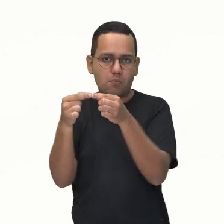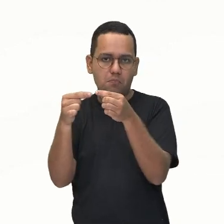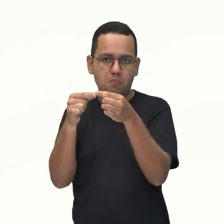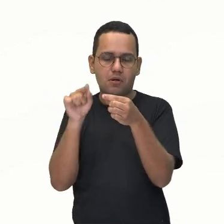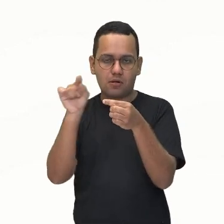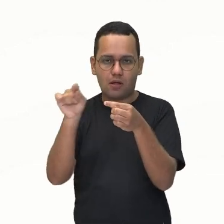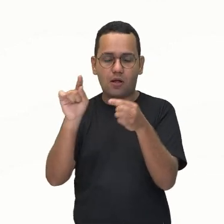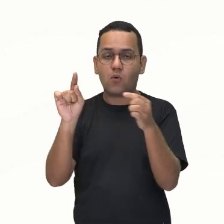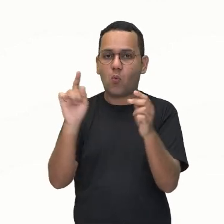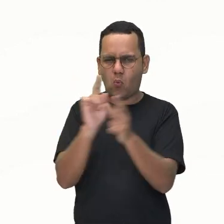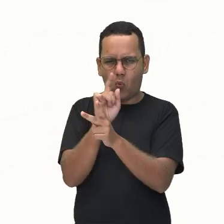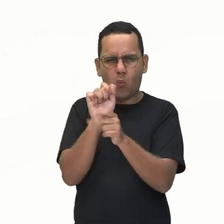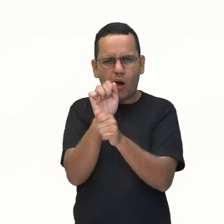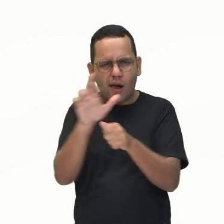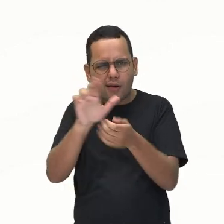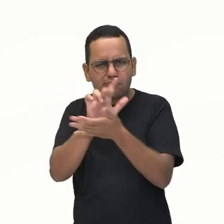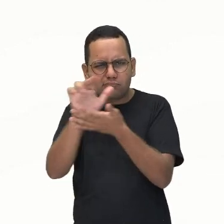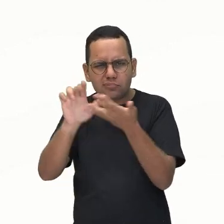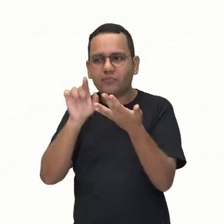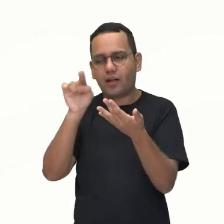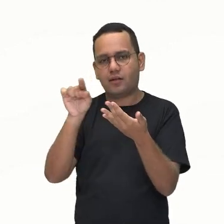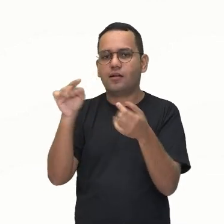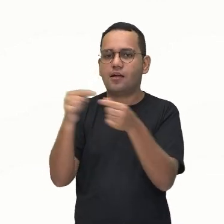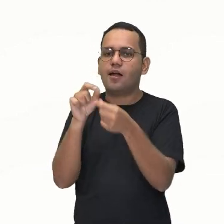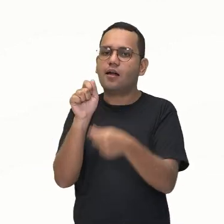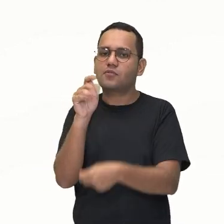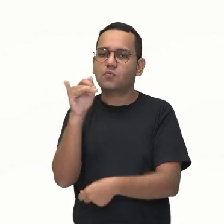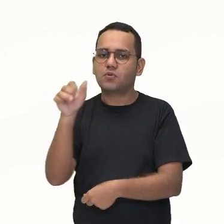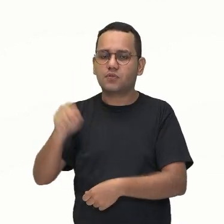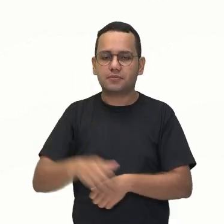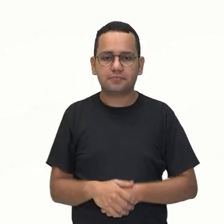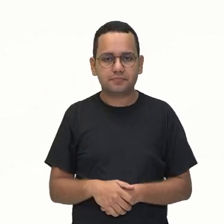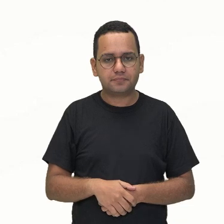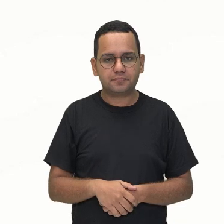vida, seja desde a parte mais